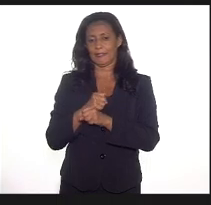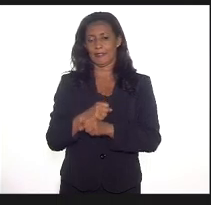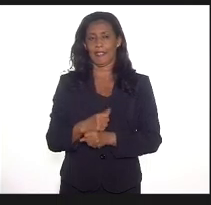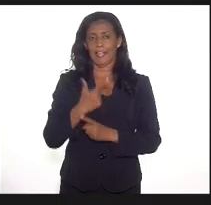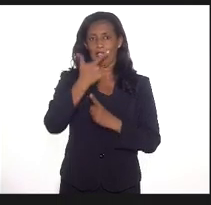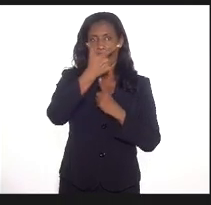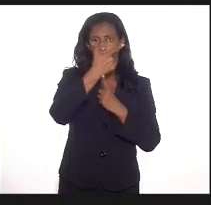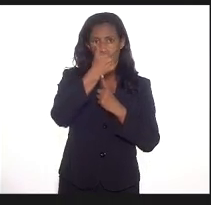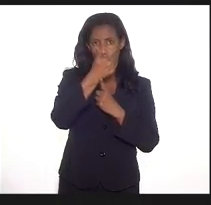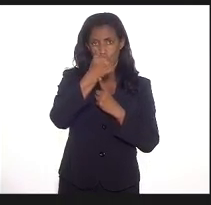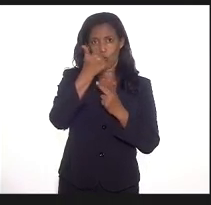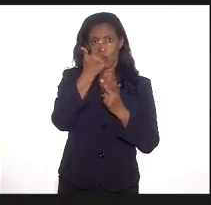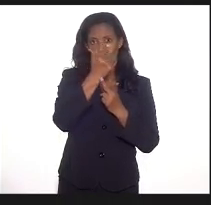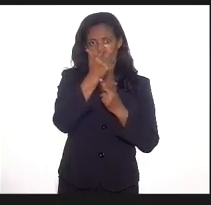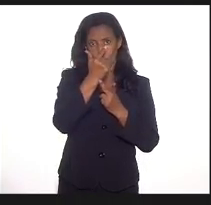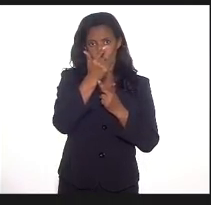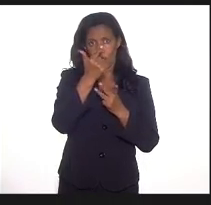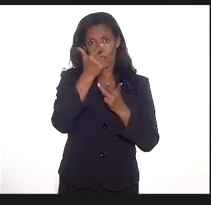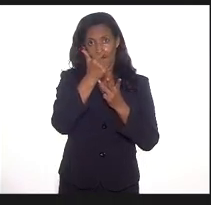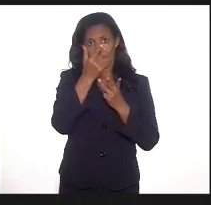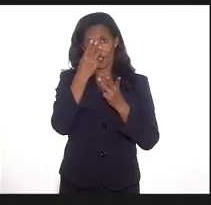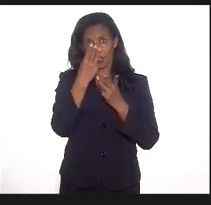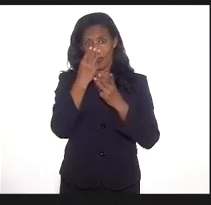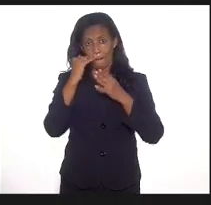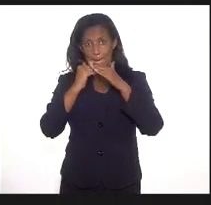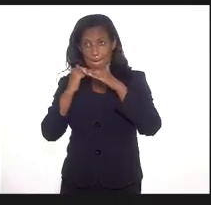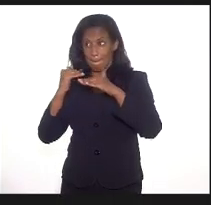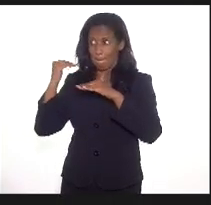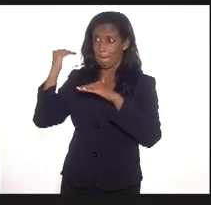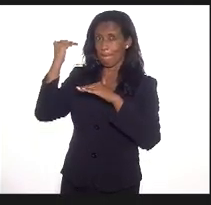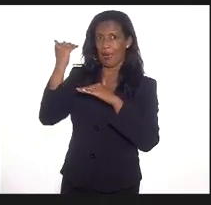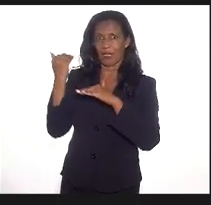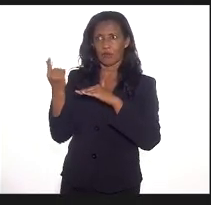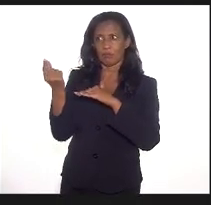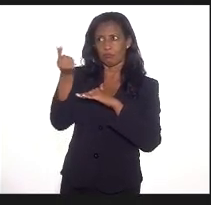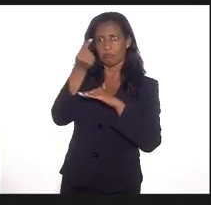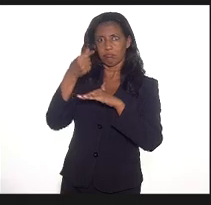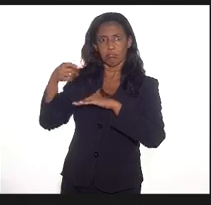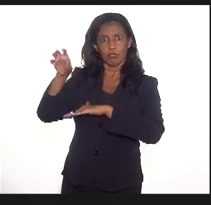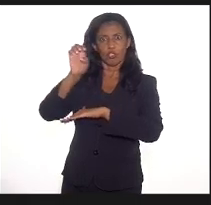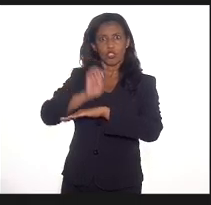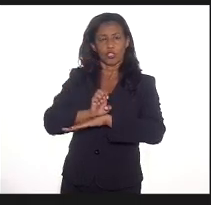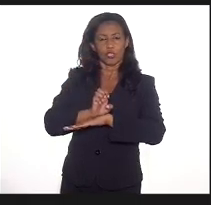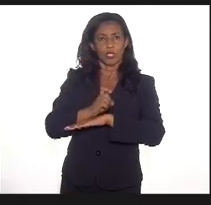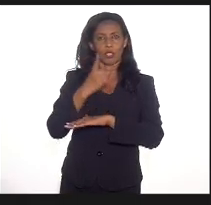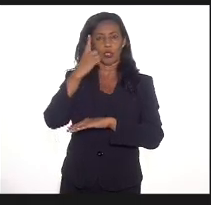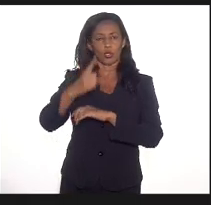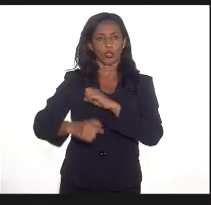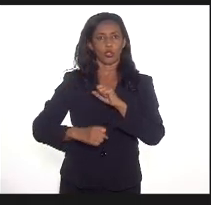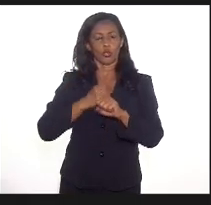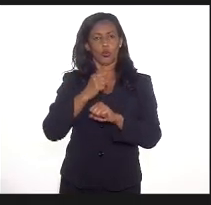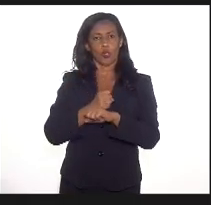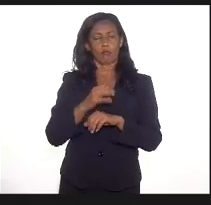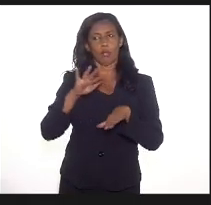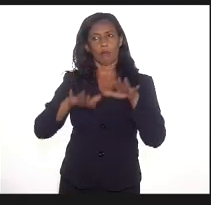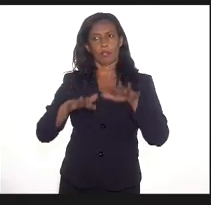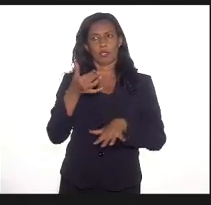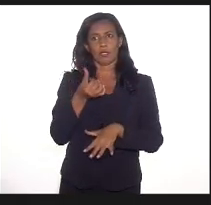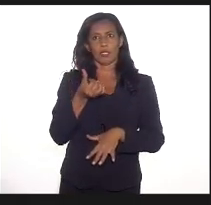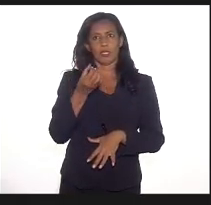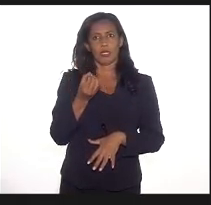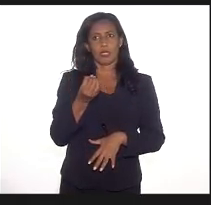22 e 23, mais que o orçamento do Estado de um ano, que está na ordem de 60 bilhões de reais.